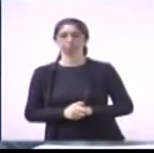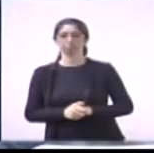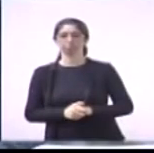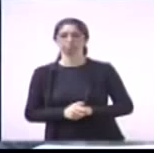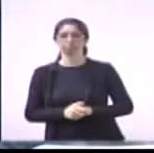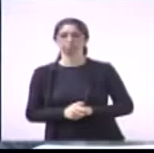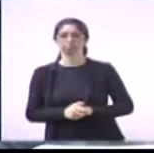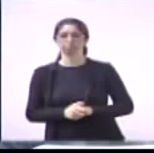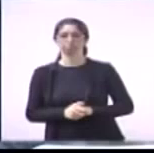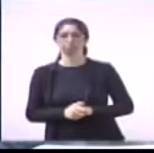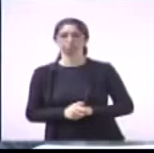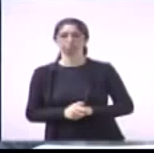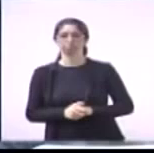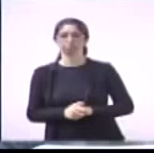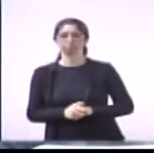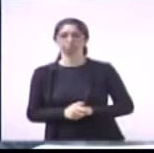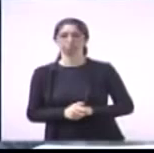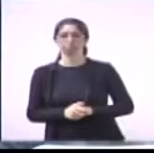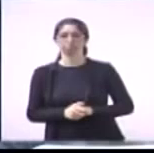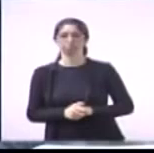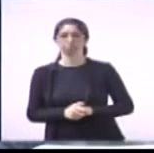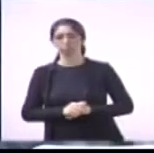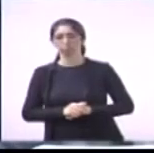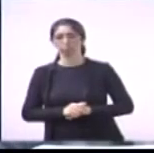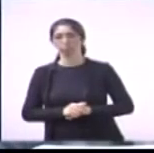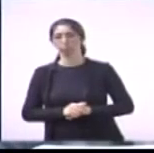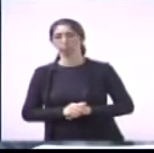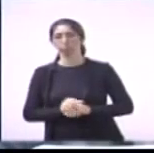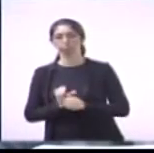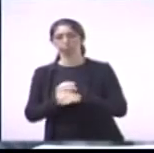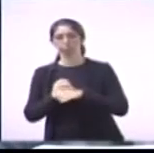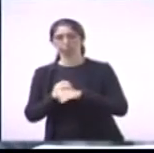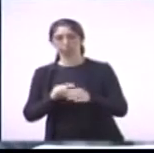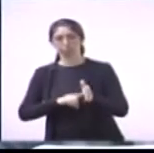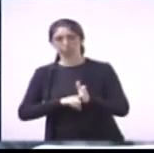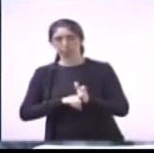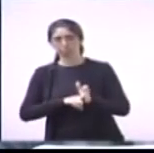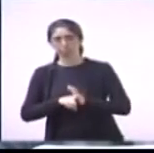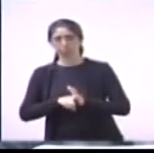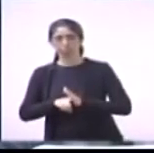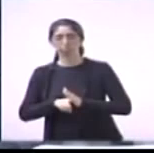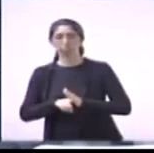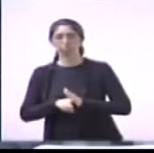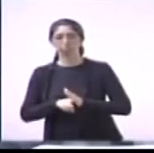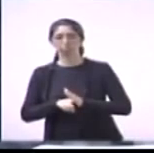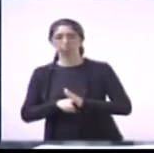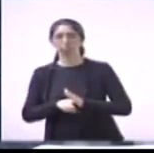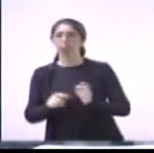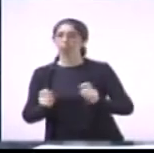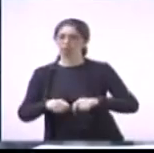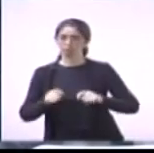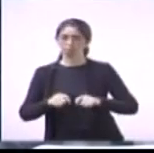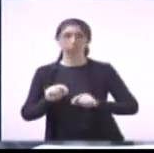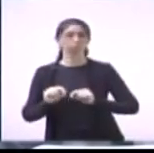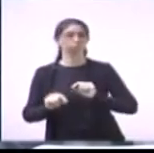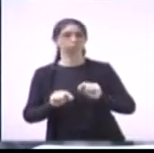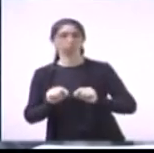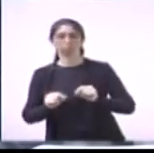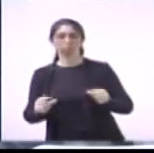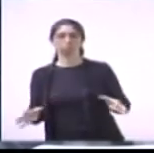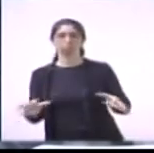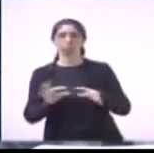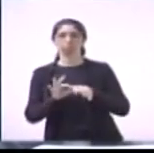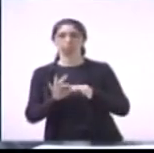municipal da tecnologia e da ciência poderá permitir com que os vários segmentos e convênios